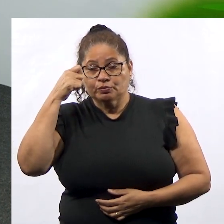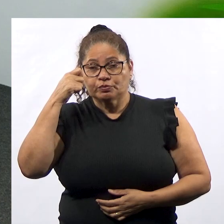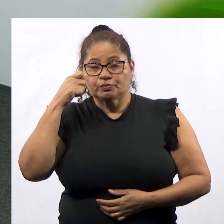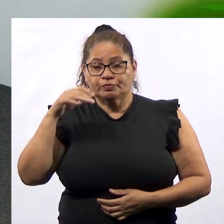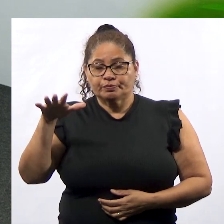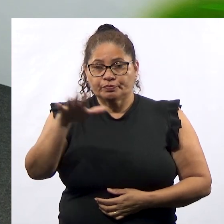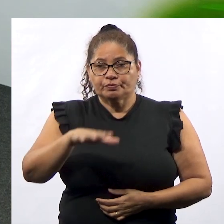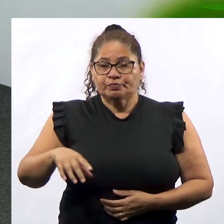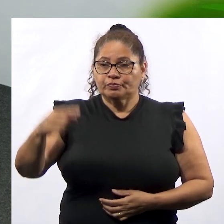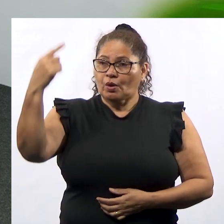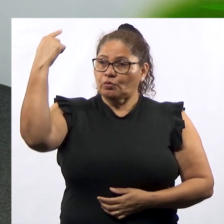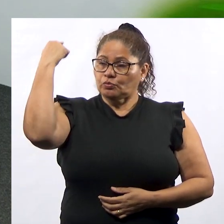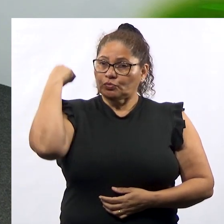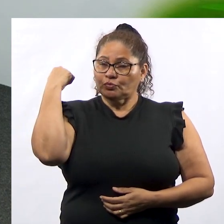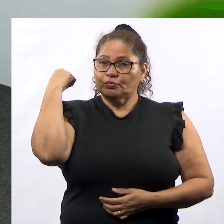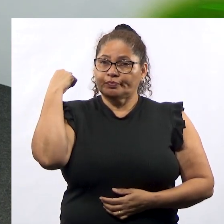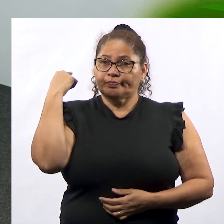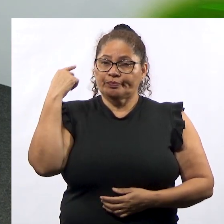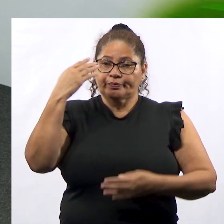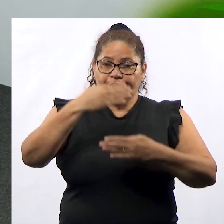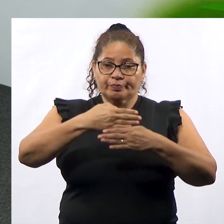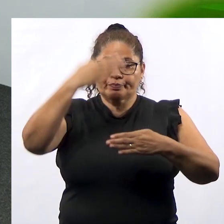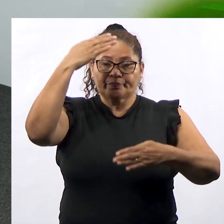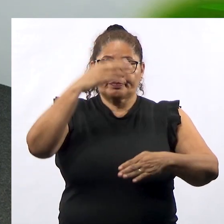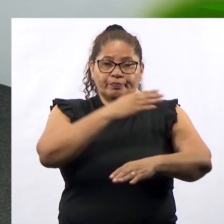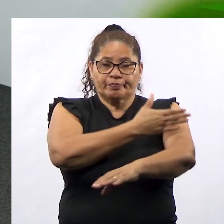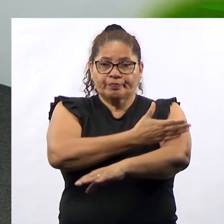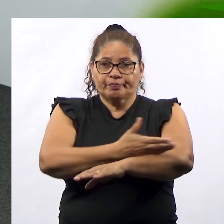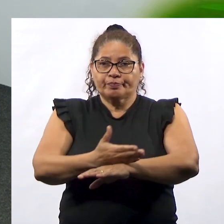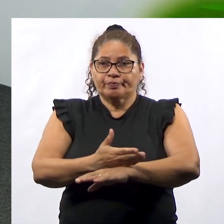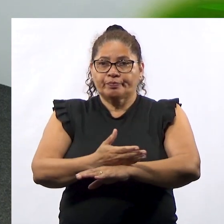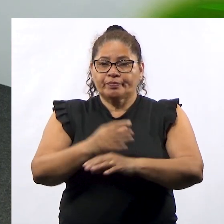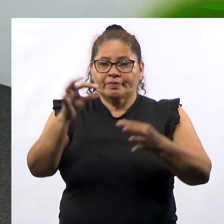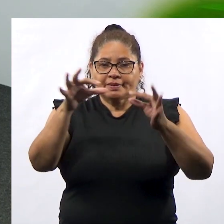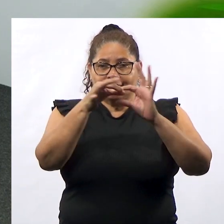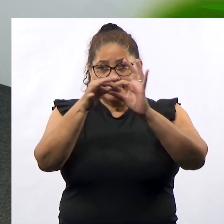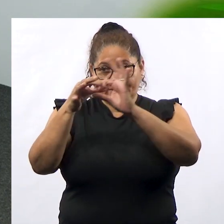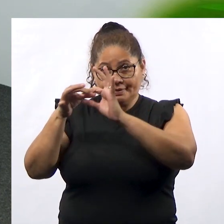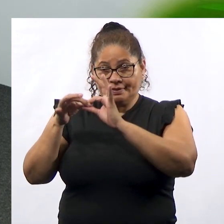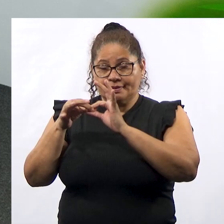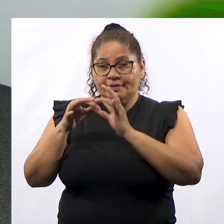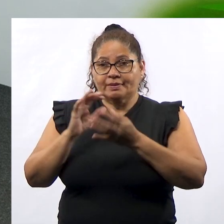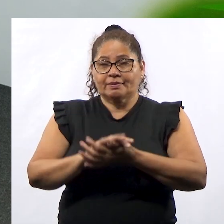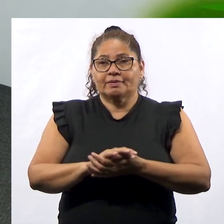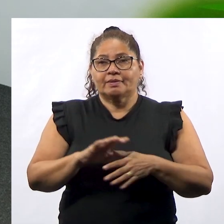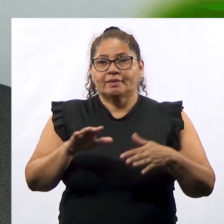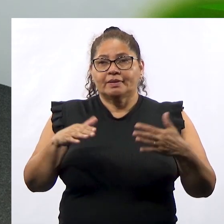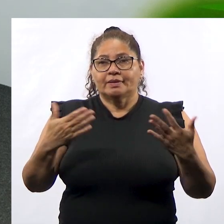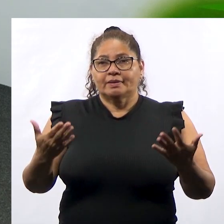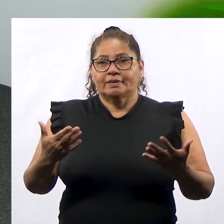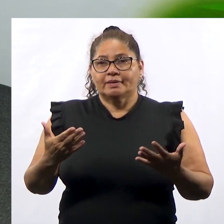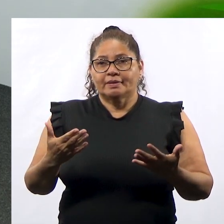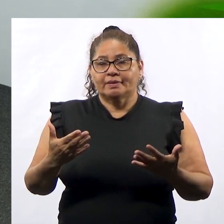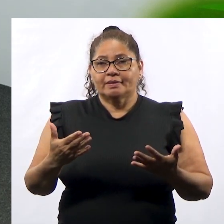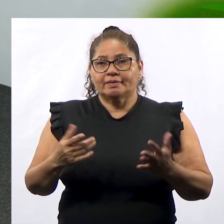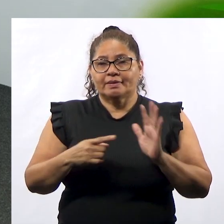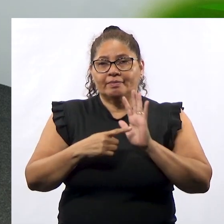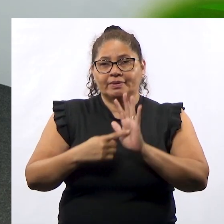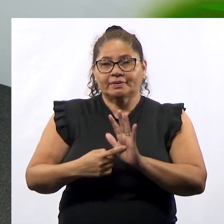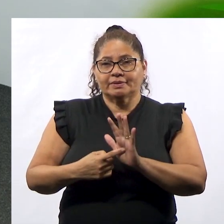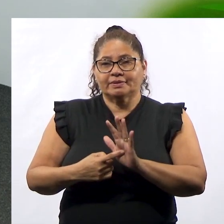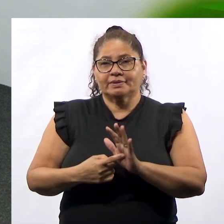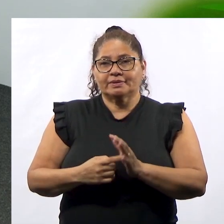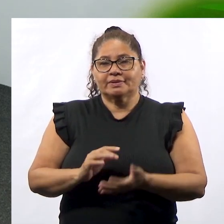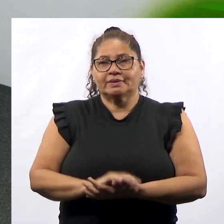eu estou, ao fundo, temos uma parede branca com pontos interligados. Então, apresentados,